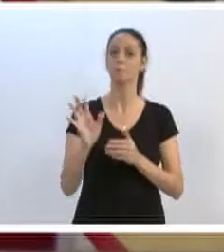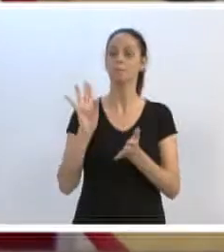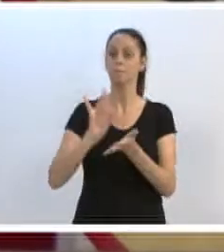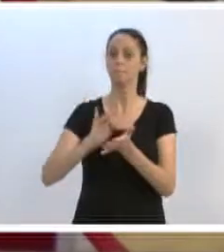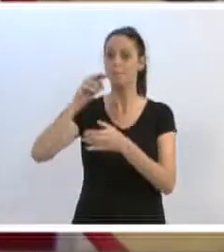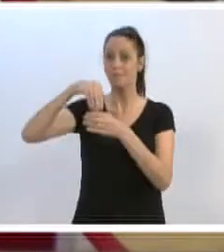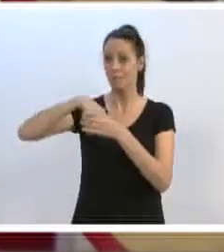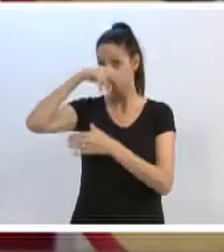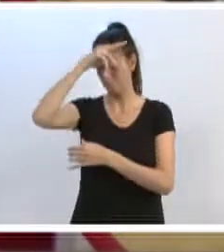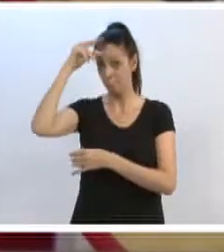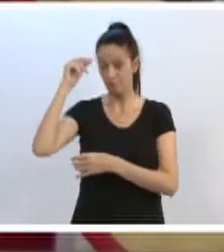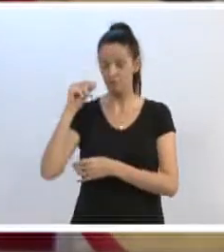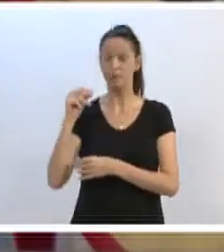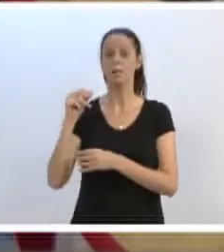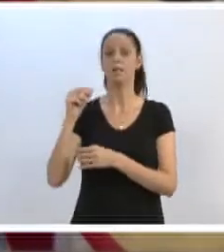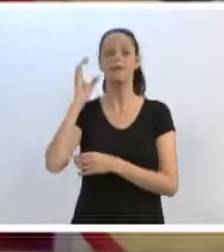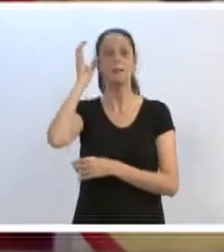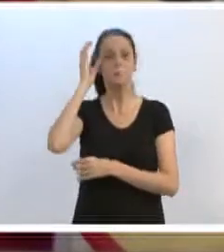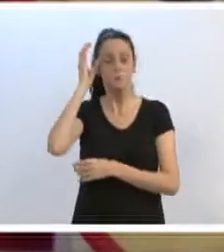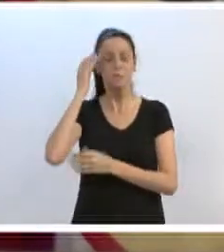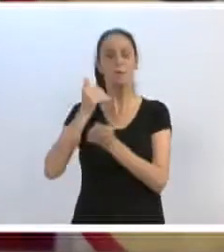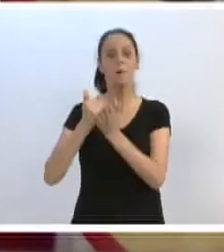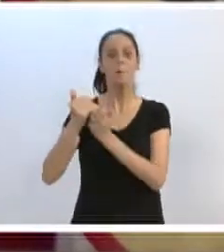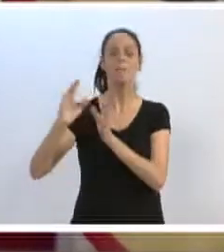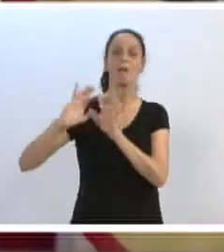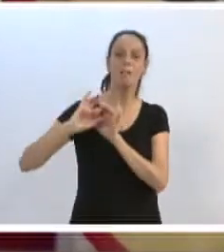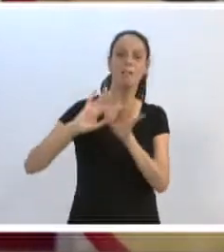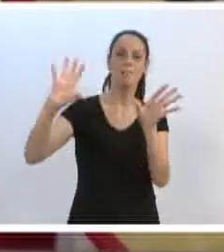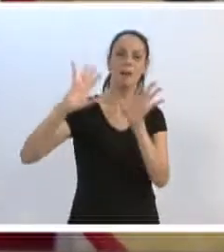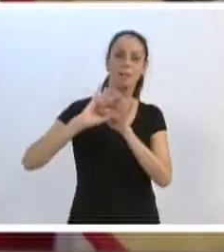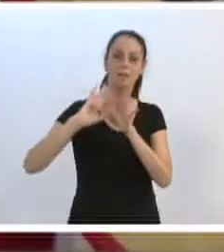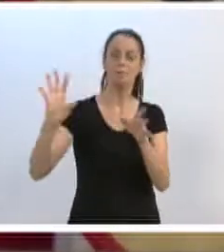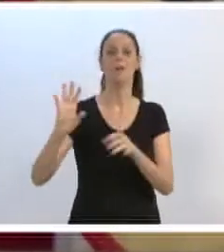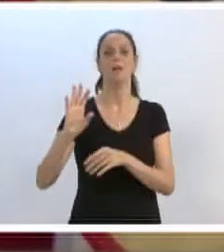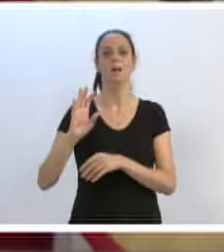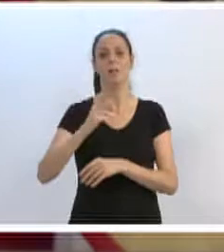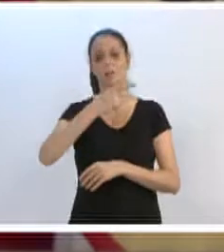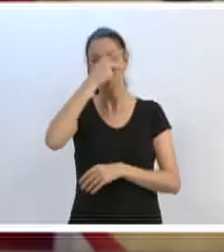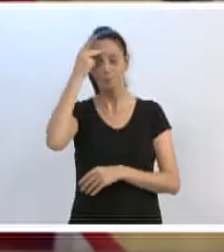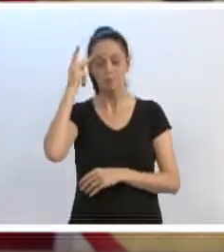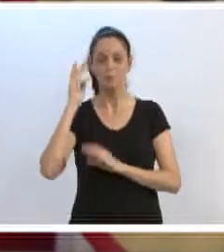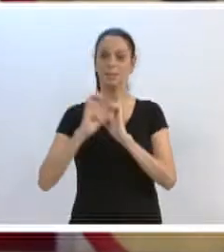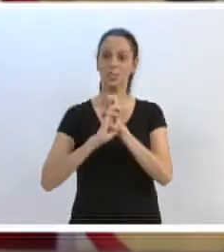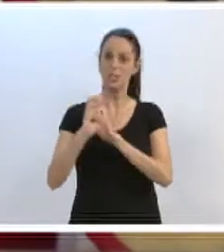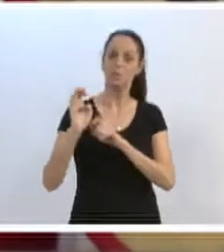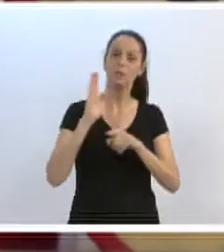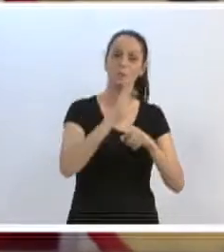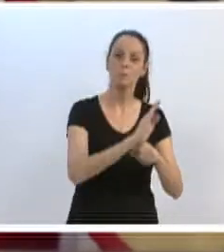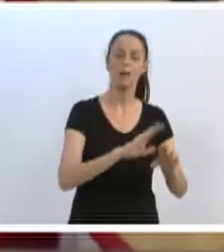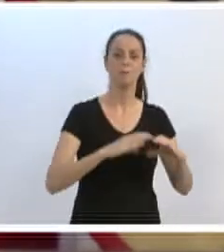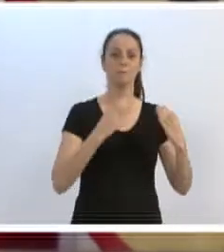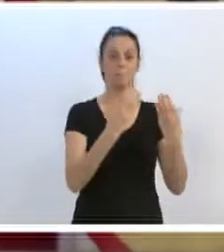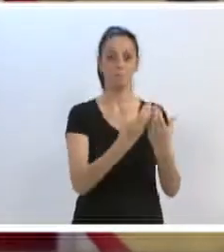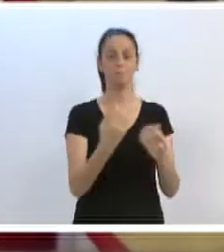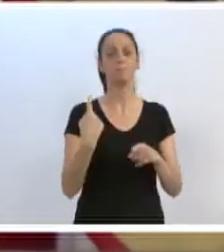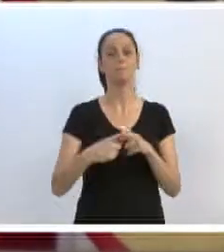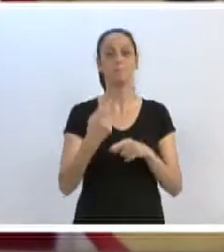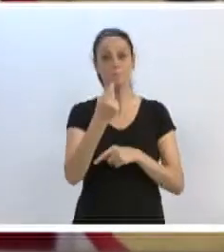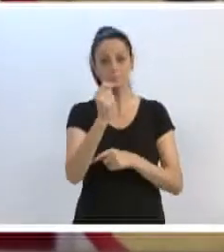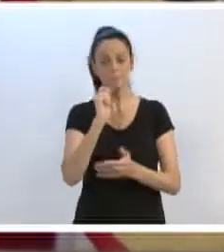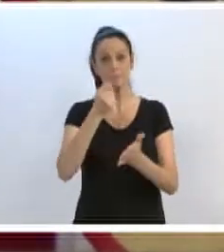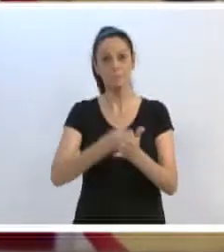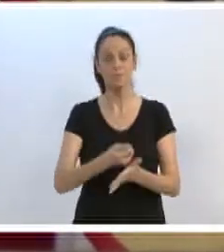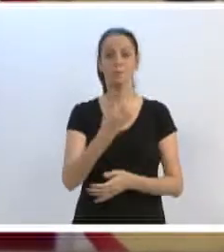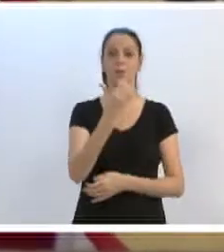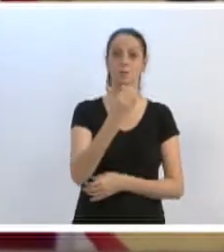comece a liberar esses projetos e a fiscalização. Os engenheiros fiscalizar essas obras. Porque o custo dela custa